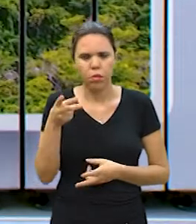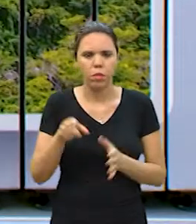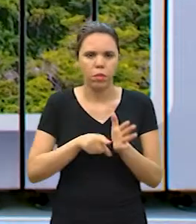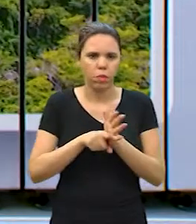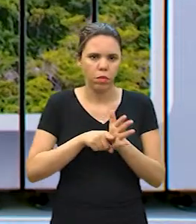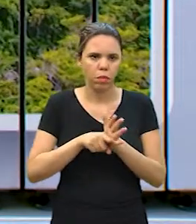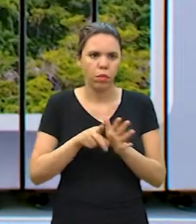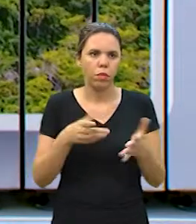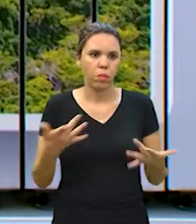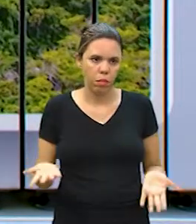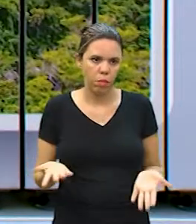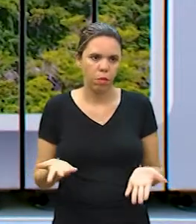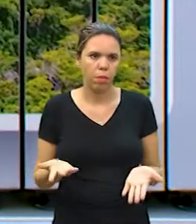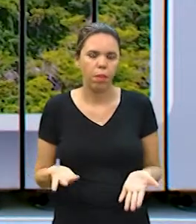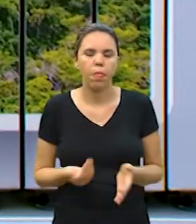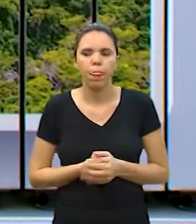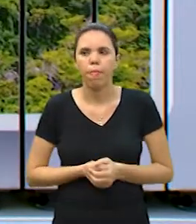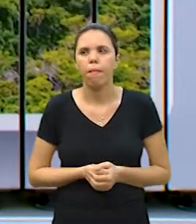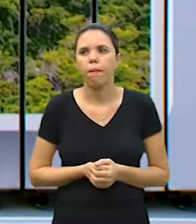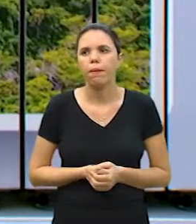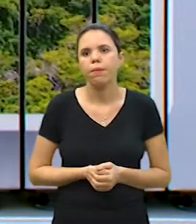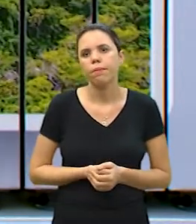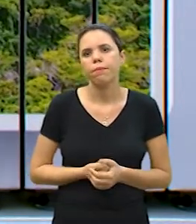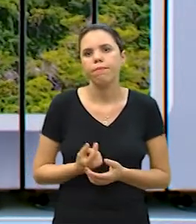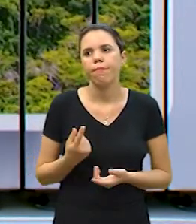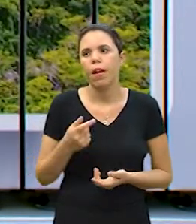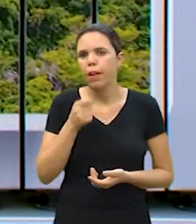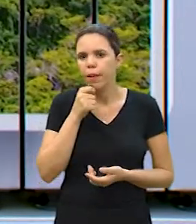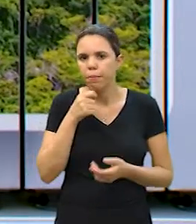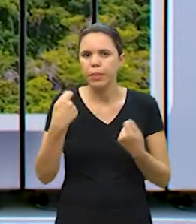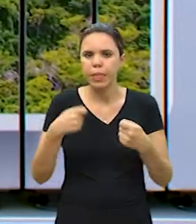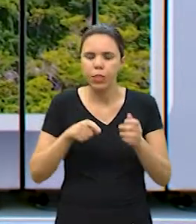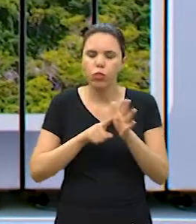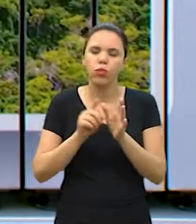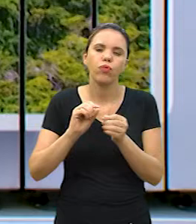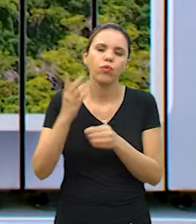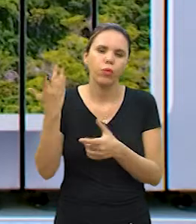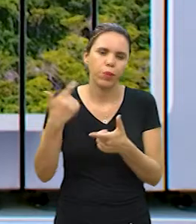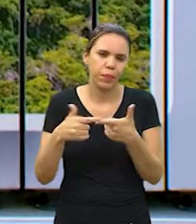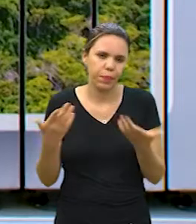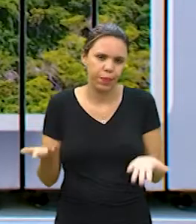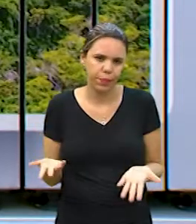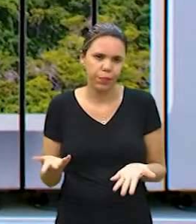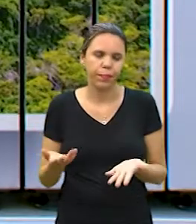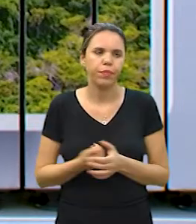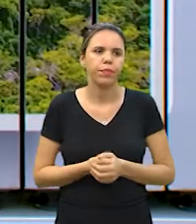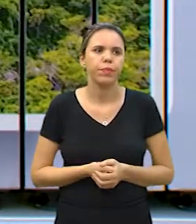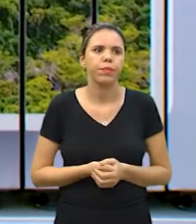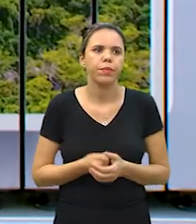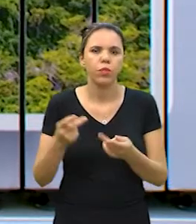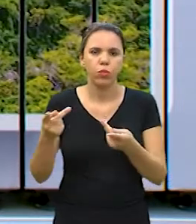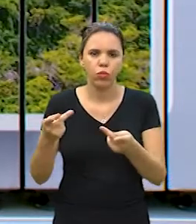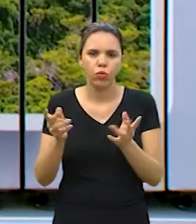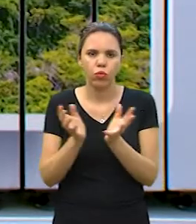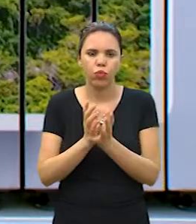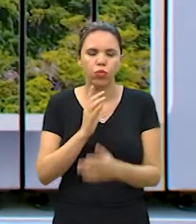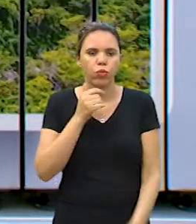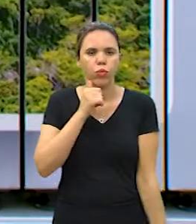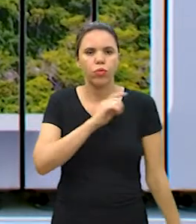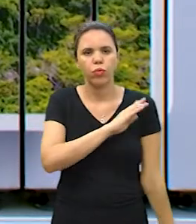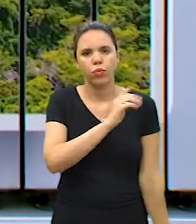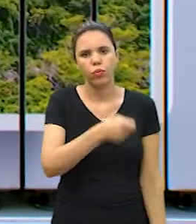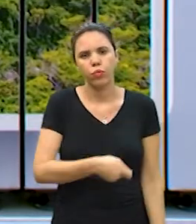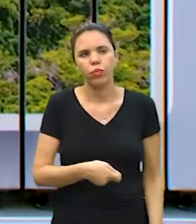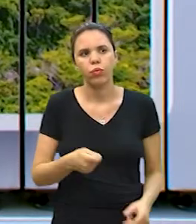nos dados, nas pesquisas, embora ainda é um fenômeno que nós vamos ainda ter que estudar. A gente tem o movimento feminista tem chamado